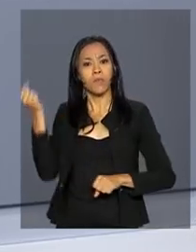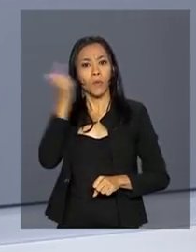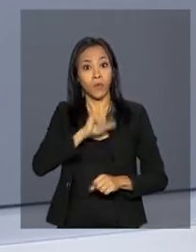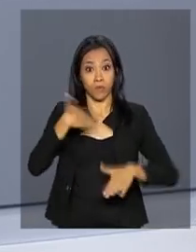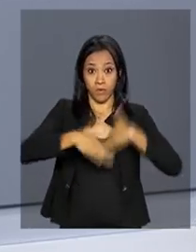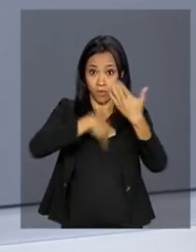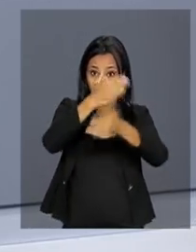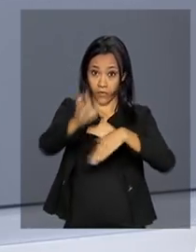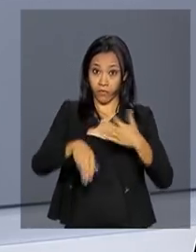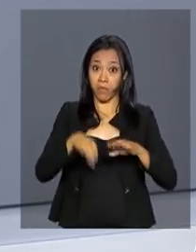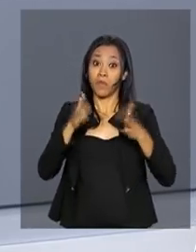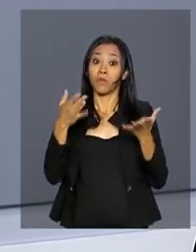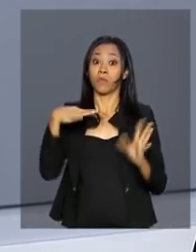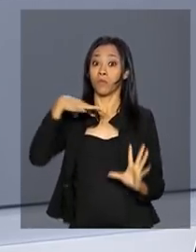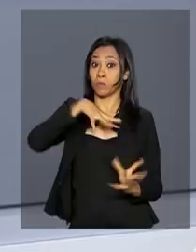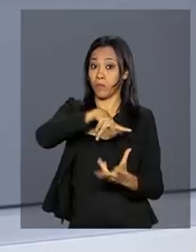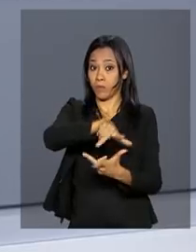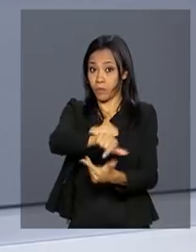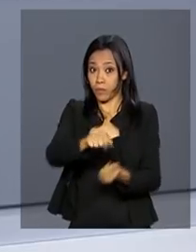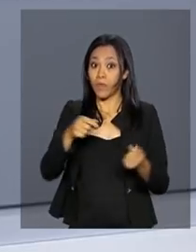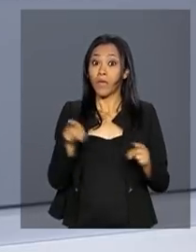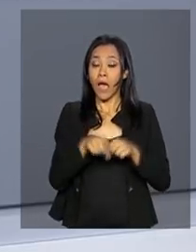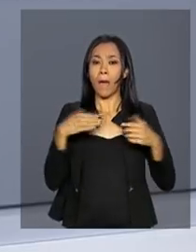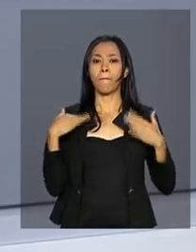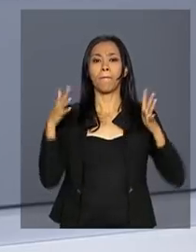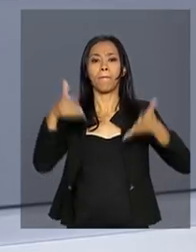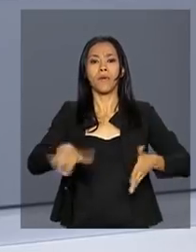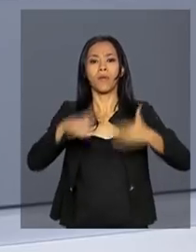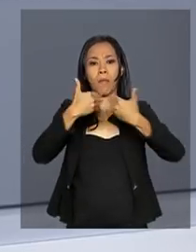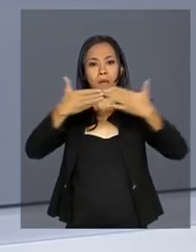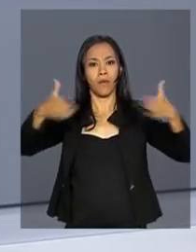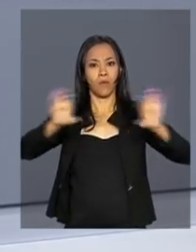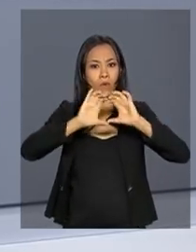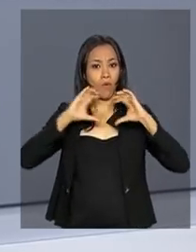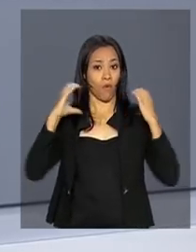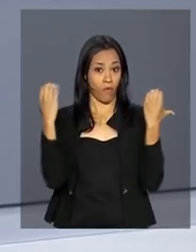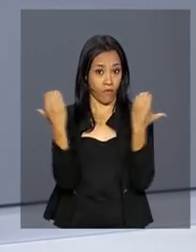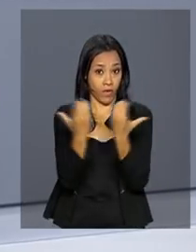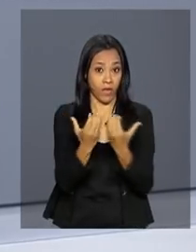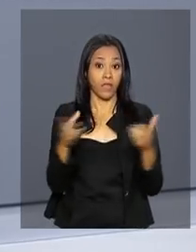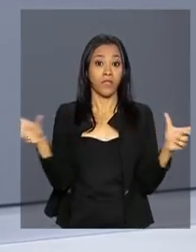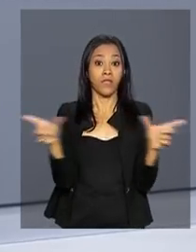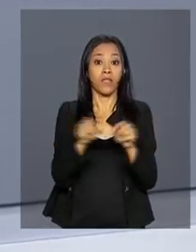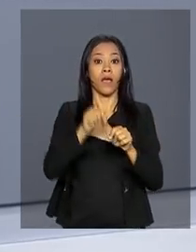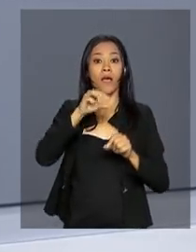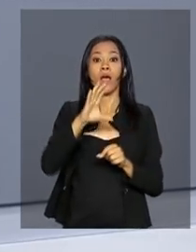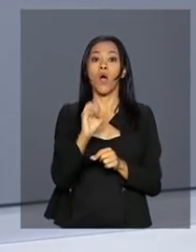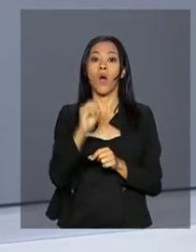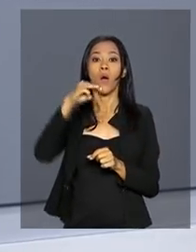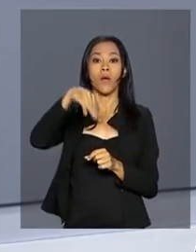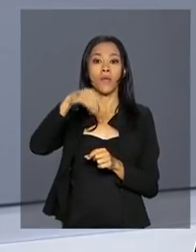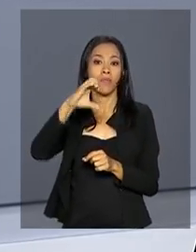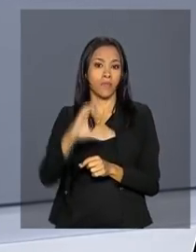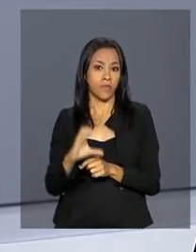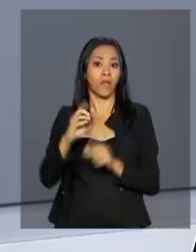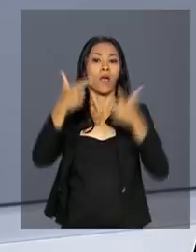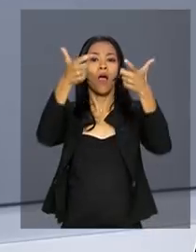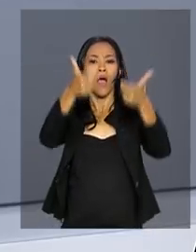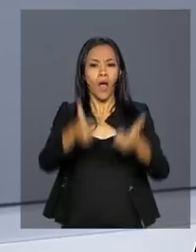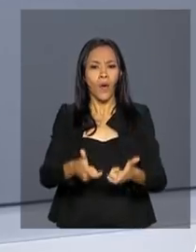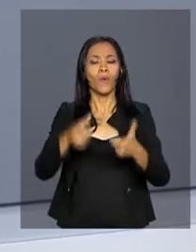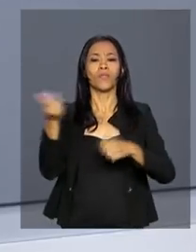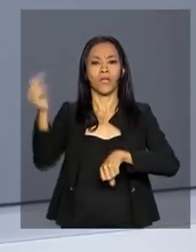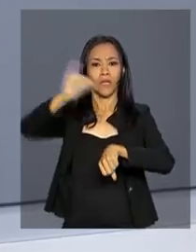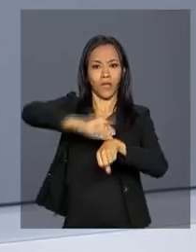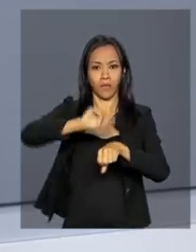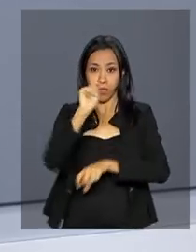no mundo ele participe o da abertura da conferência ministerial da organização mundial do comércio ao mc em buenos aires na argentina